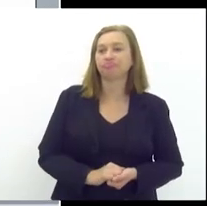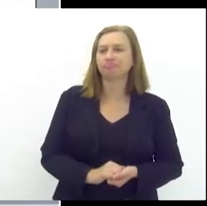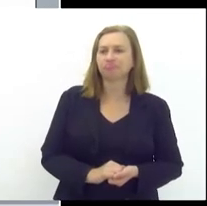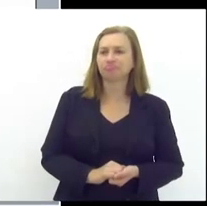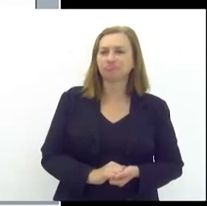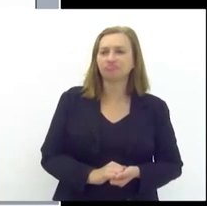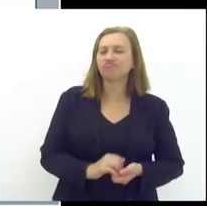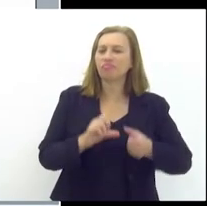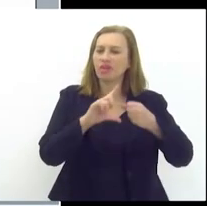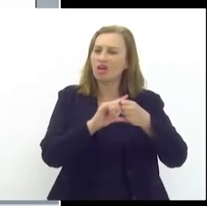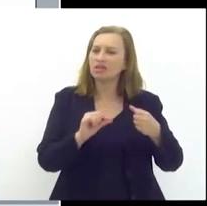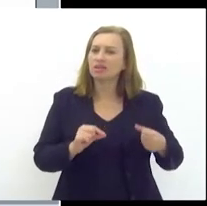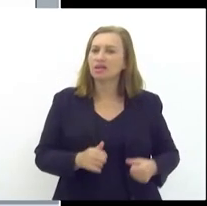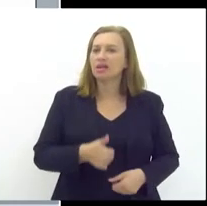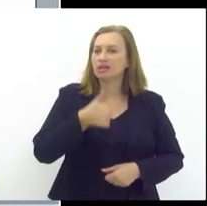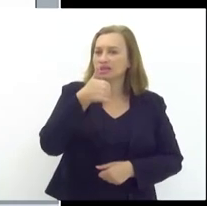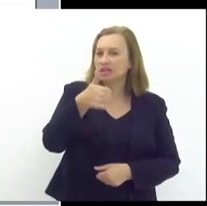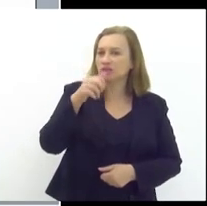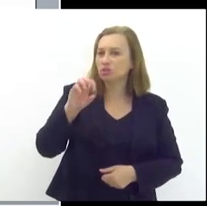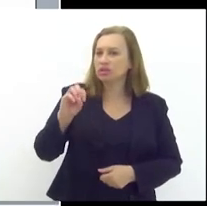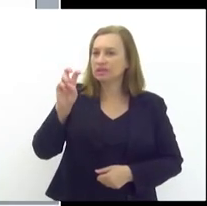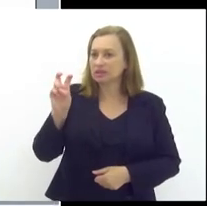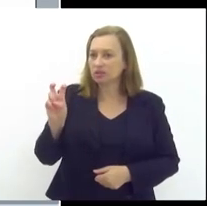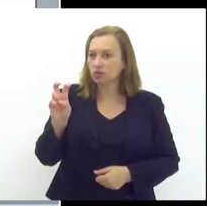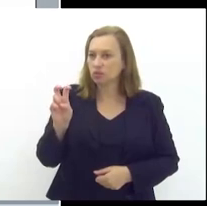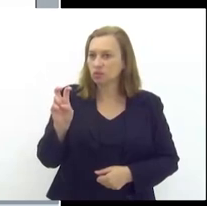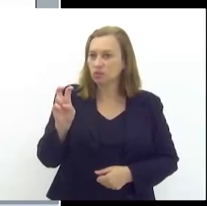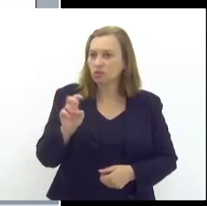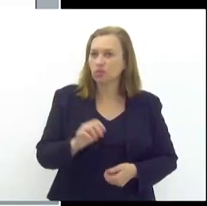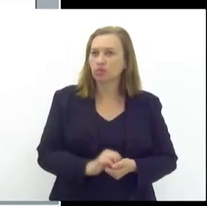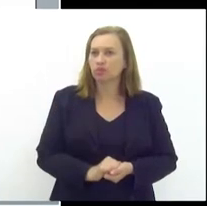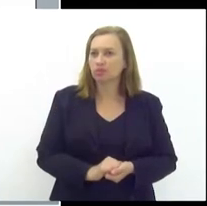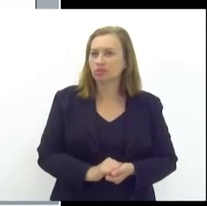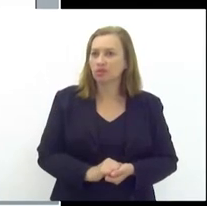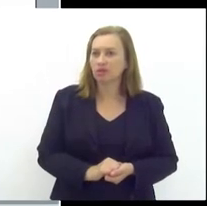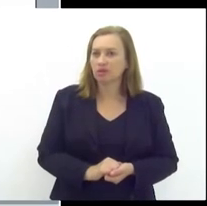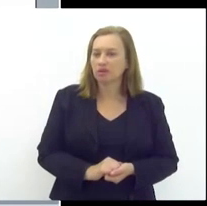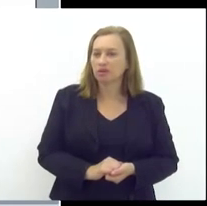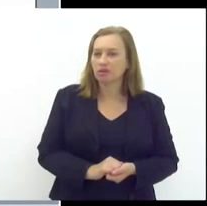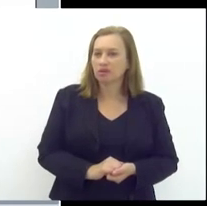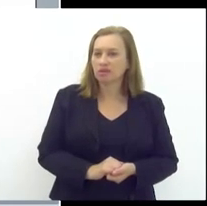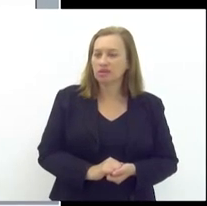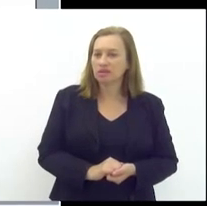lá no artigo 105 a linha